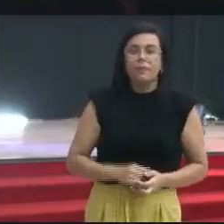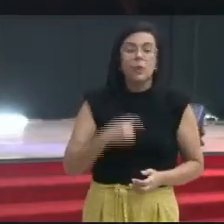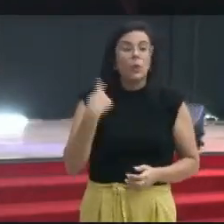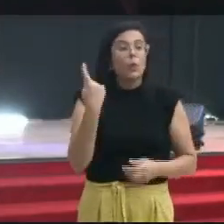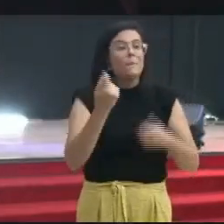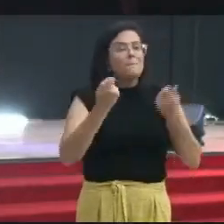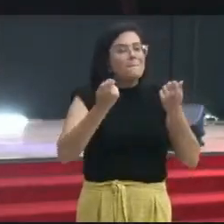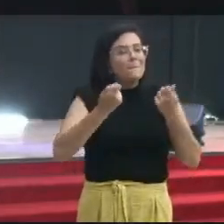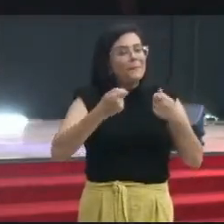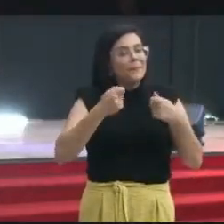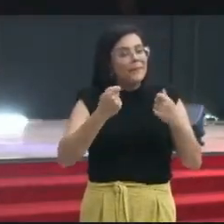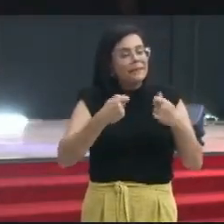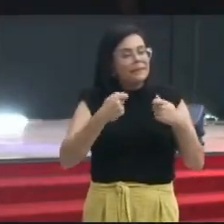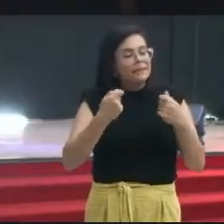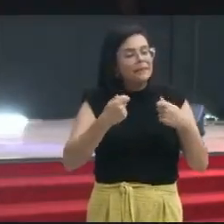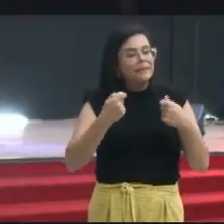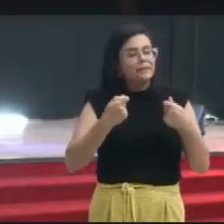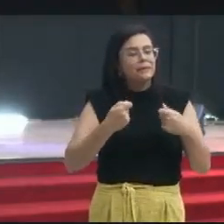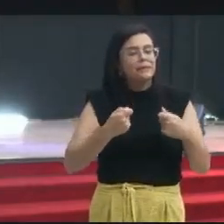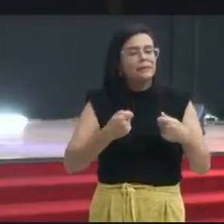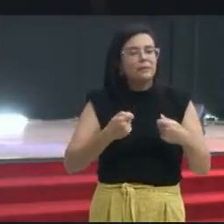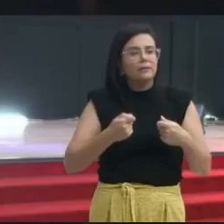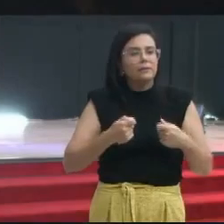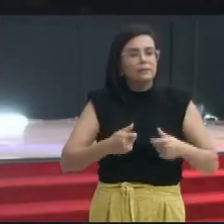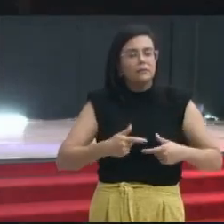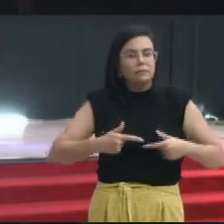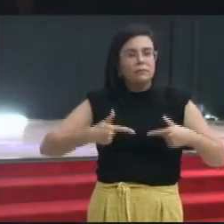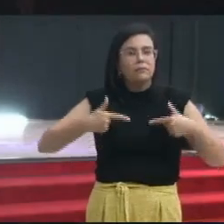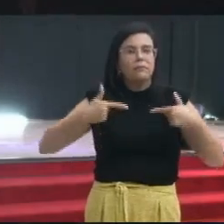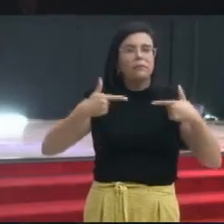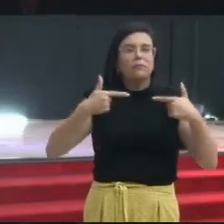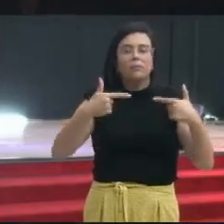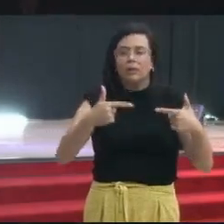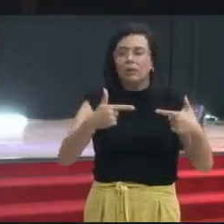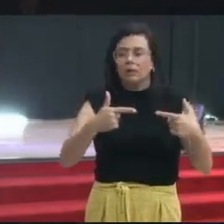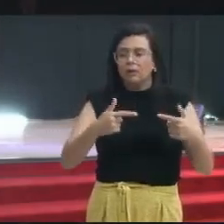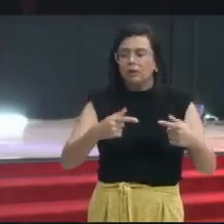valores invertidos. Vocês viram esse show da Madonna no Rio de Janeiro?